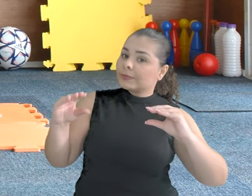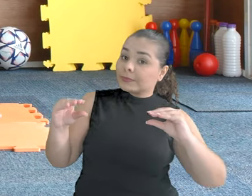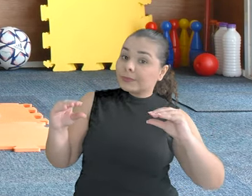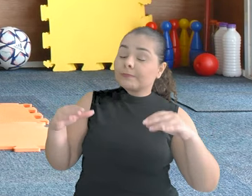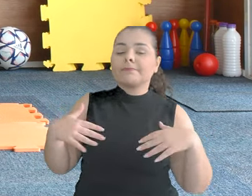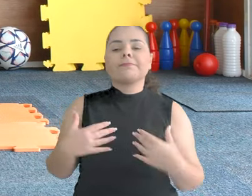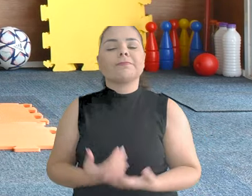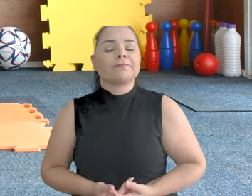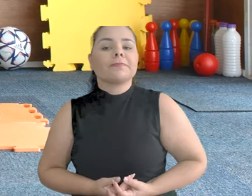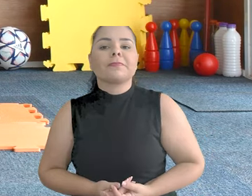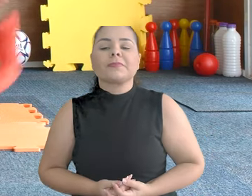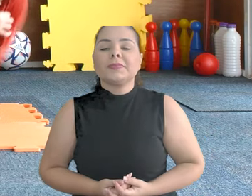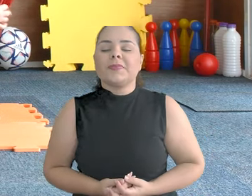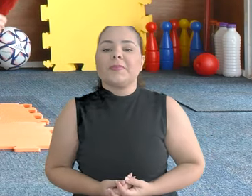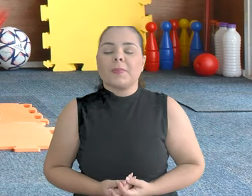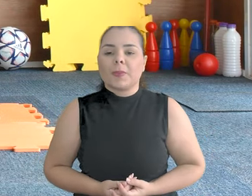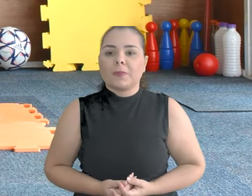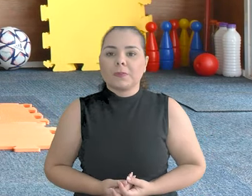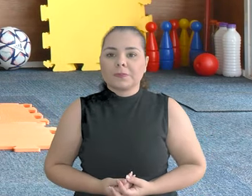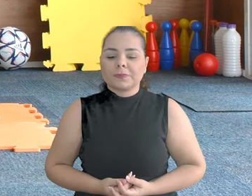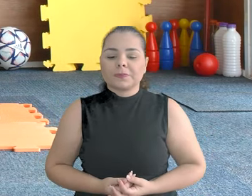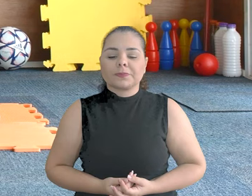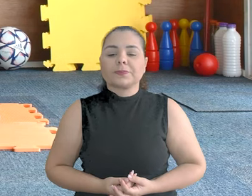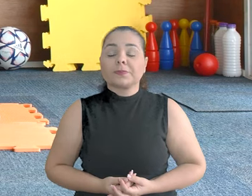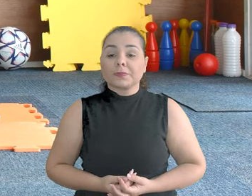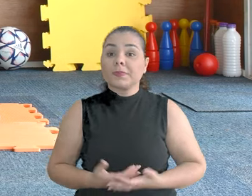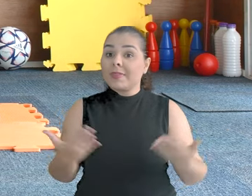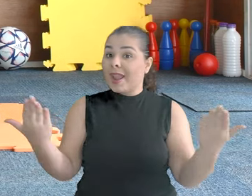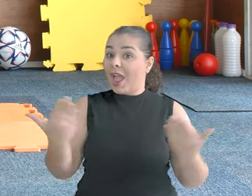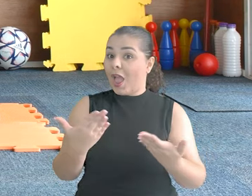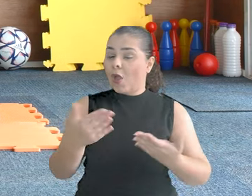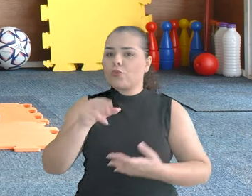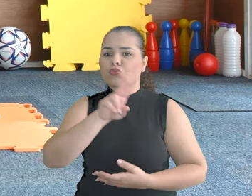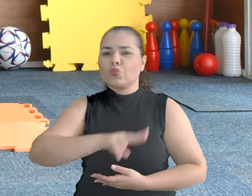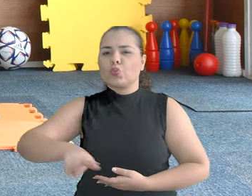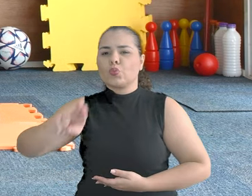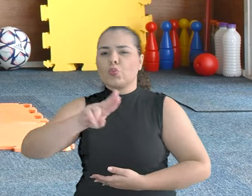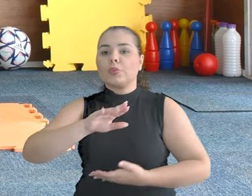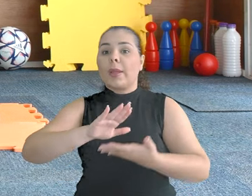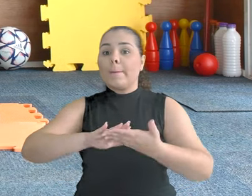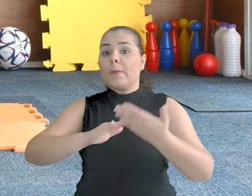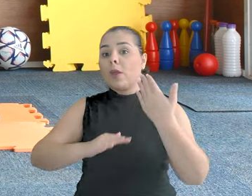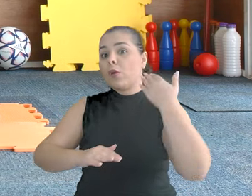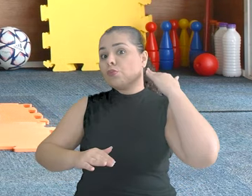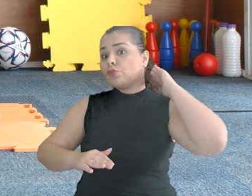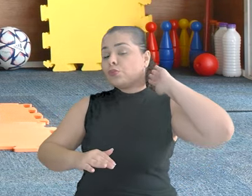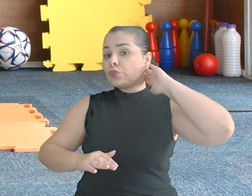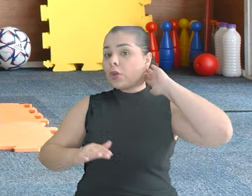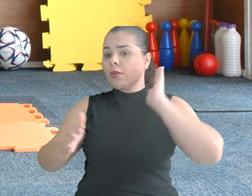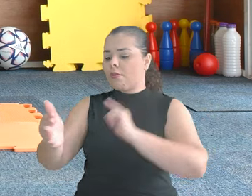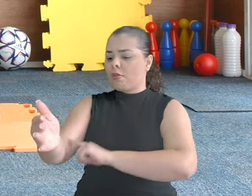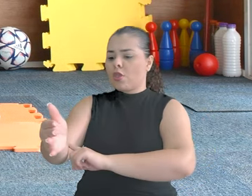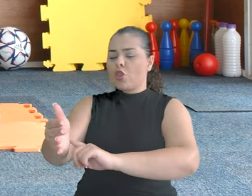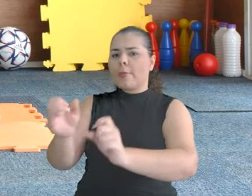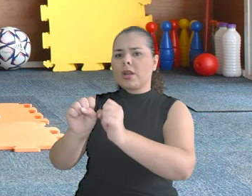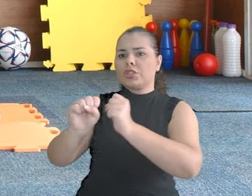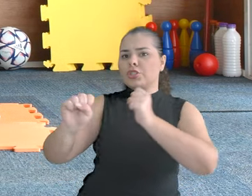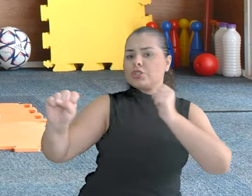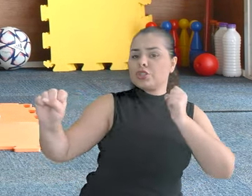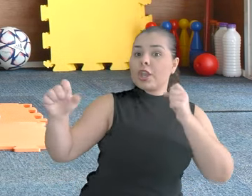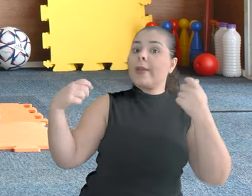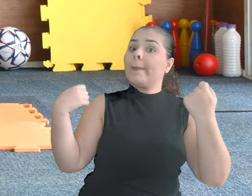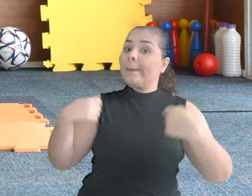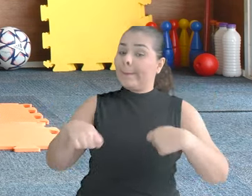prática mais comportado tá e não pescoço frases